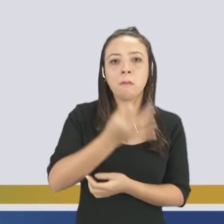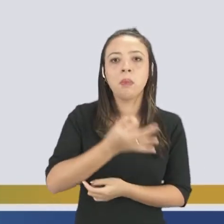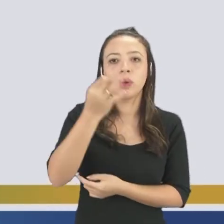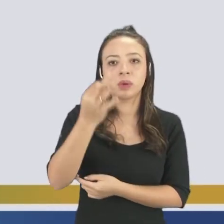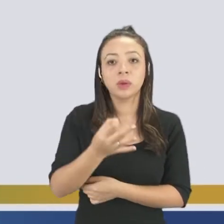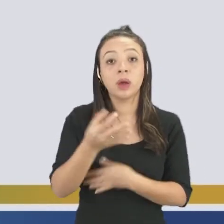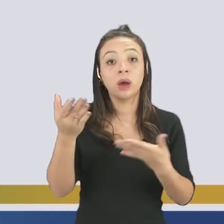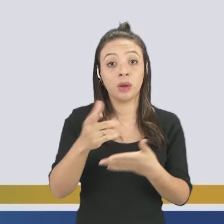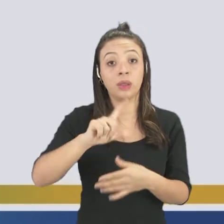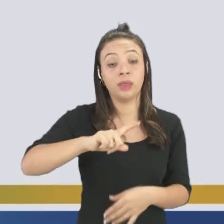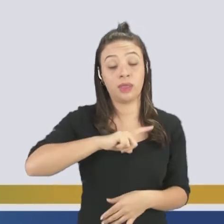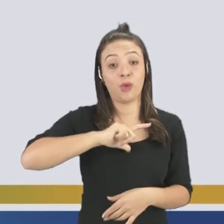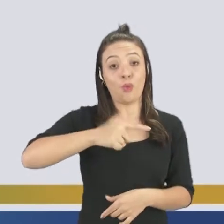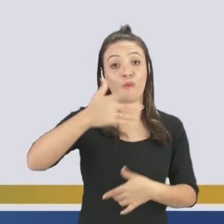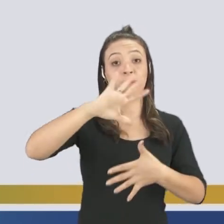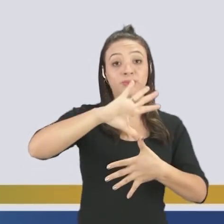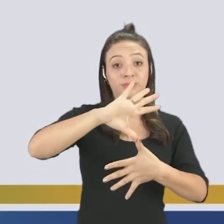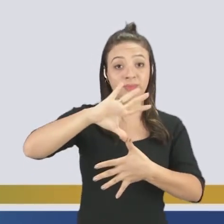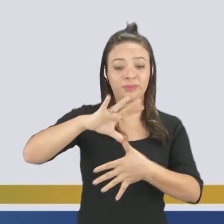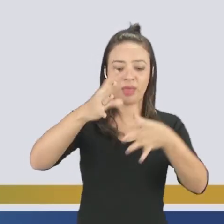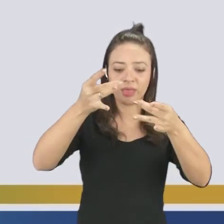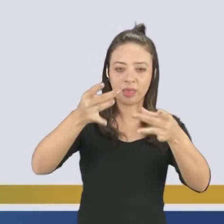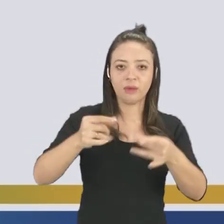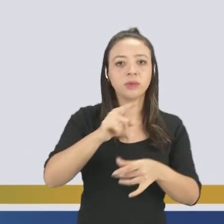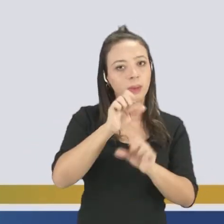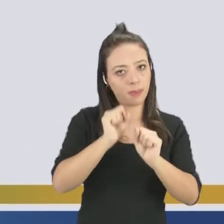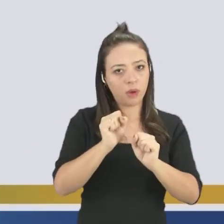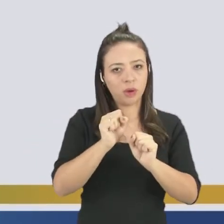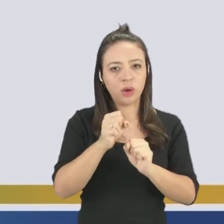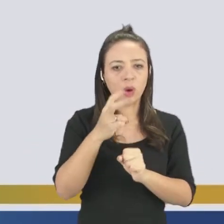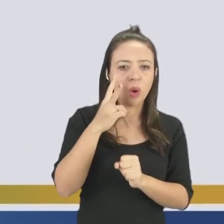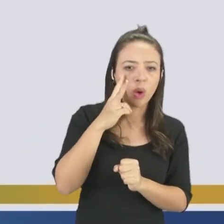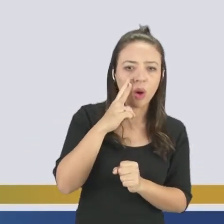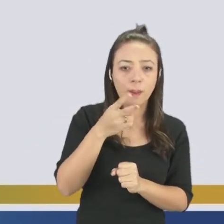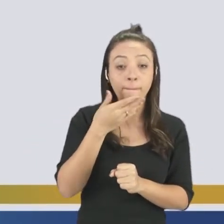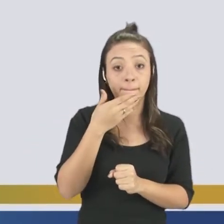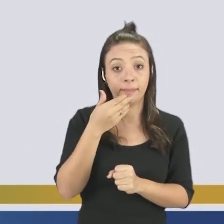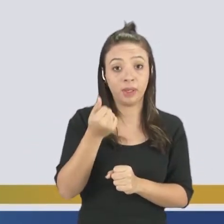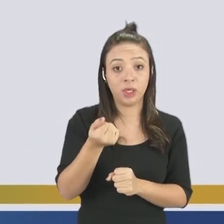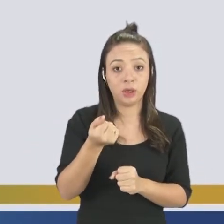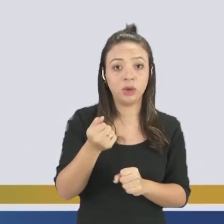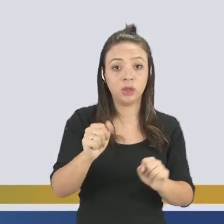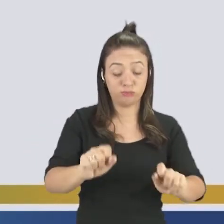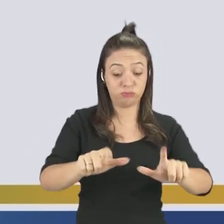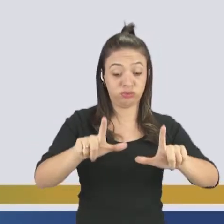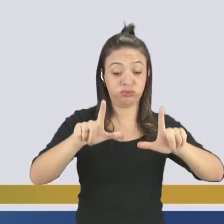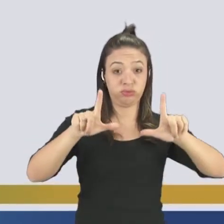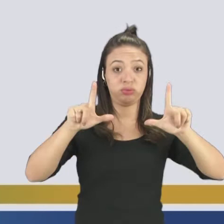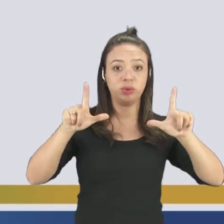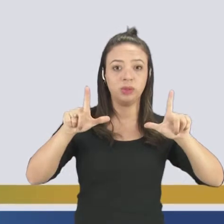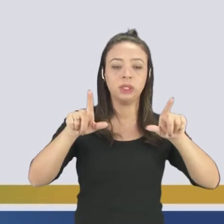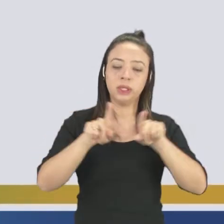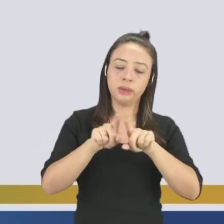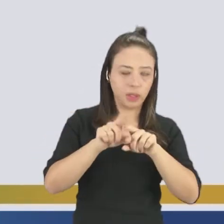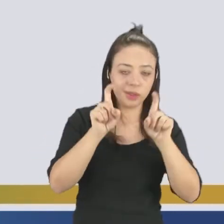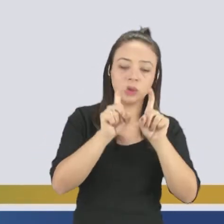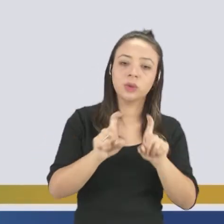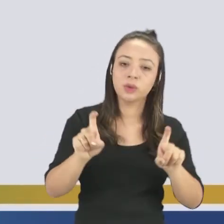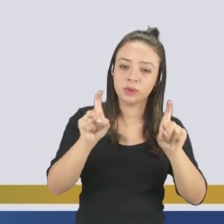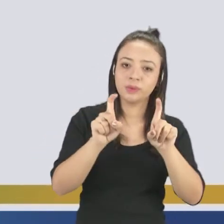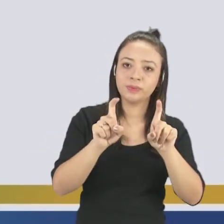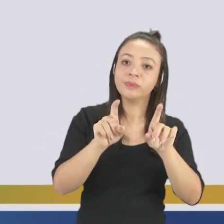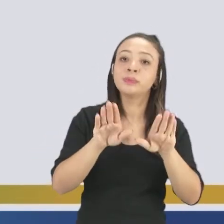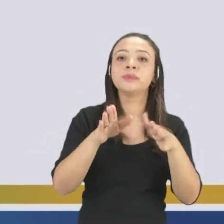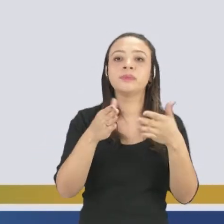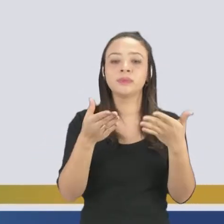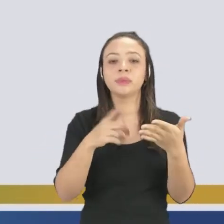tem um outro mapa detalhado que depois você pode dar um zoom no seu celular ou até mesmo no computador quando você for estudar, mas o fato é que